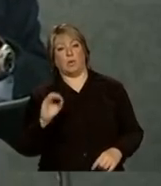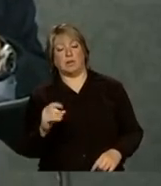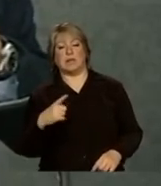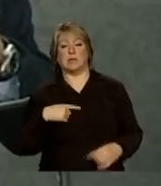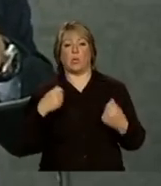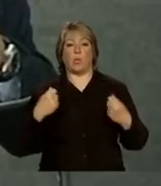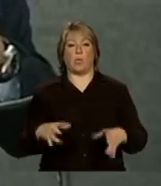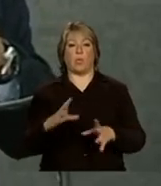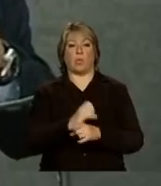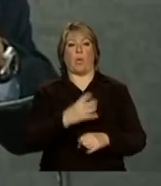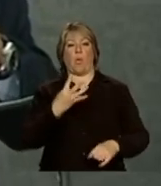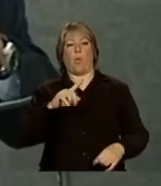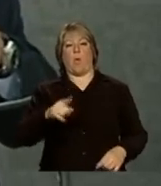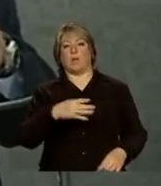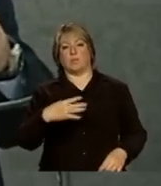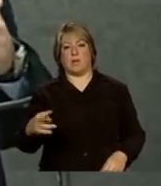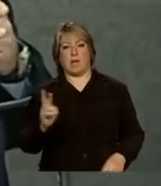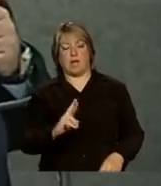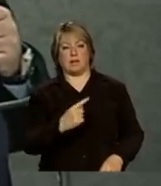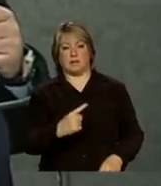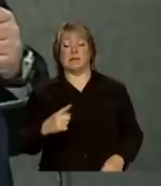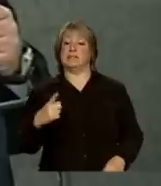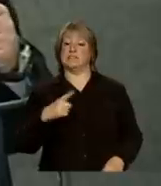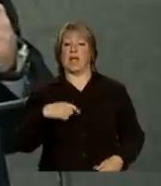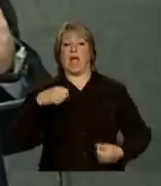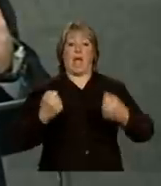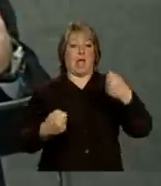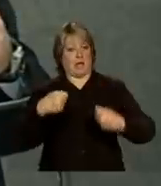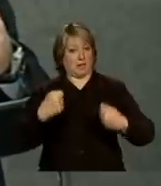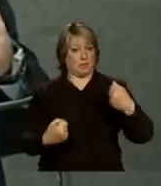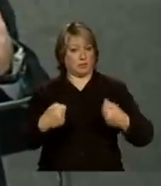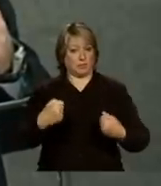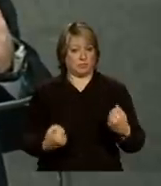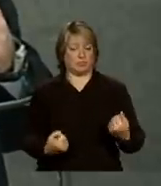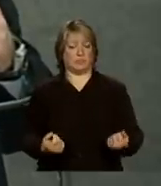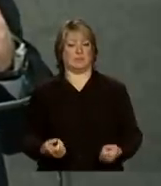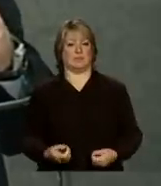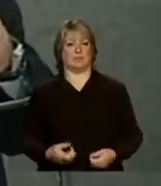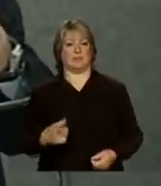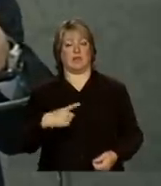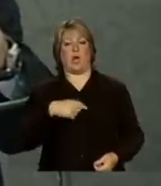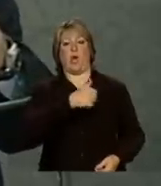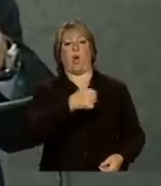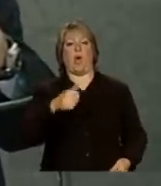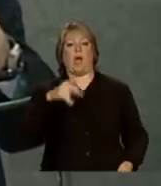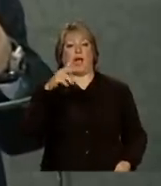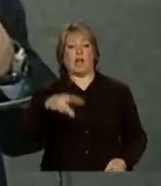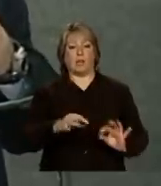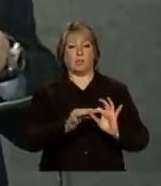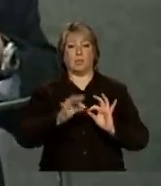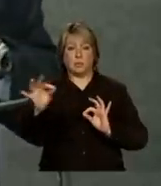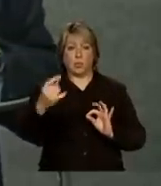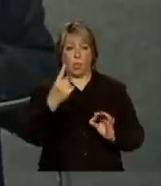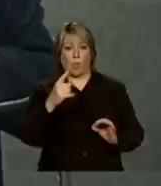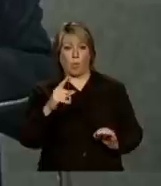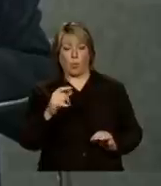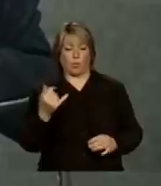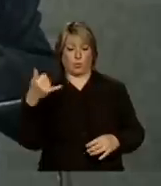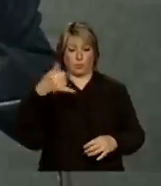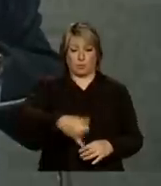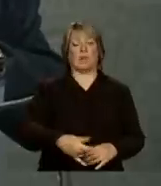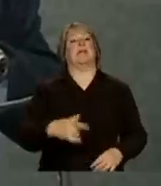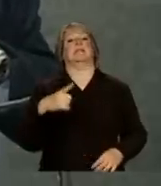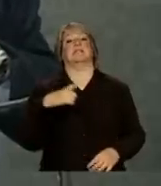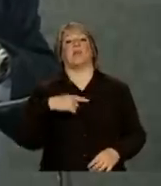a r$ 4 e tanto tinha automóvel que fazia 11 Km e tinha outro automóvel que